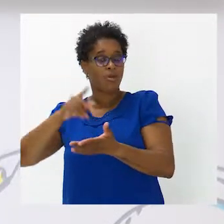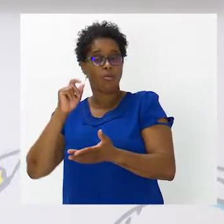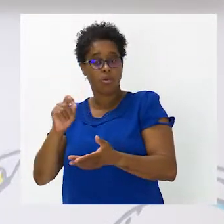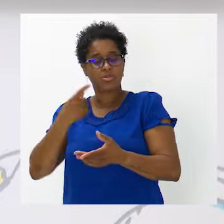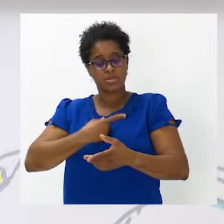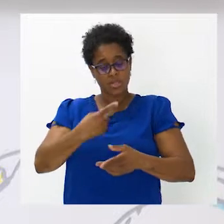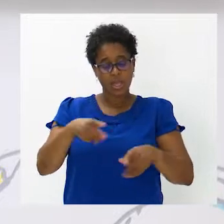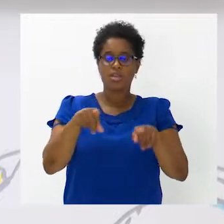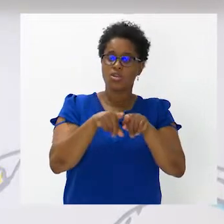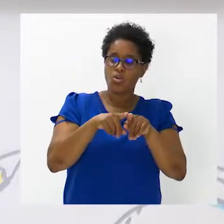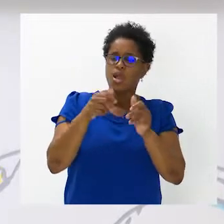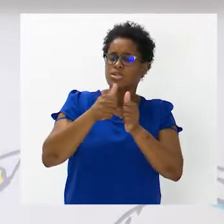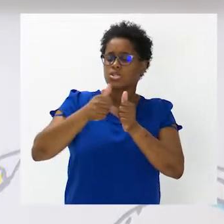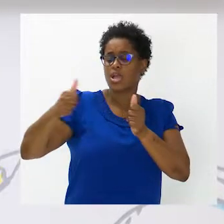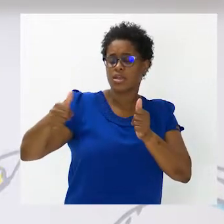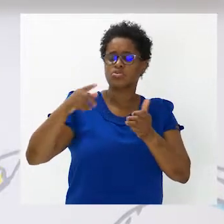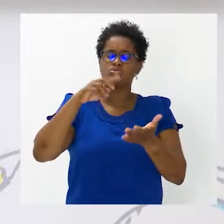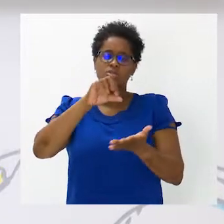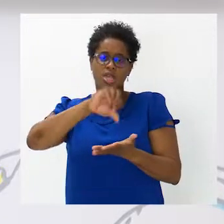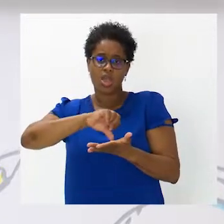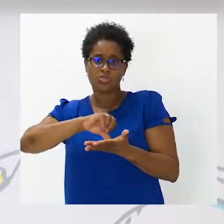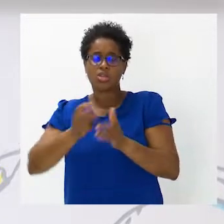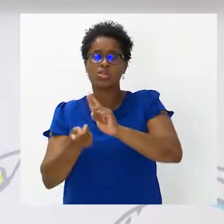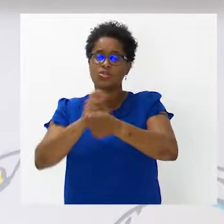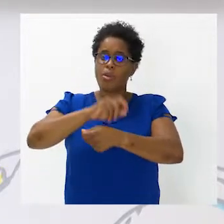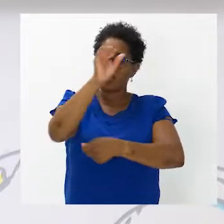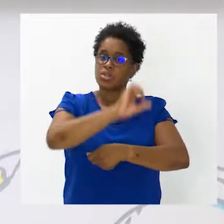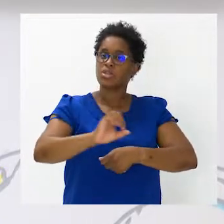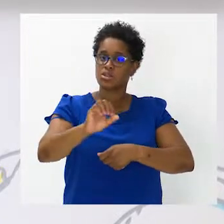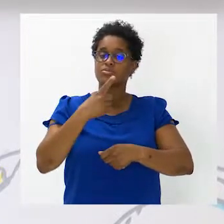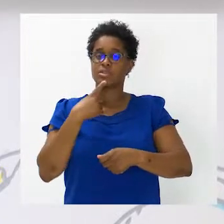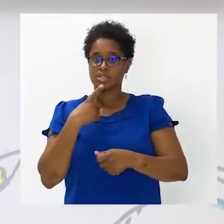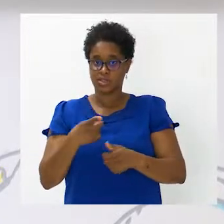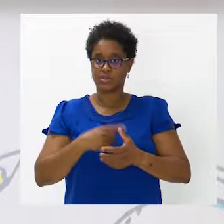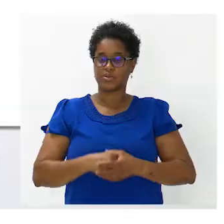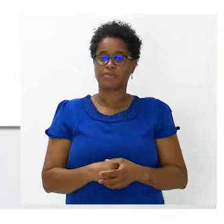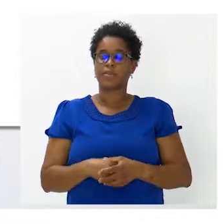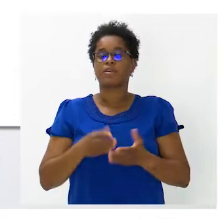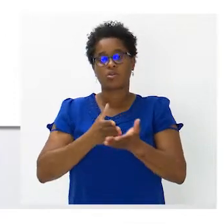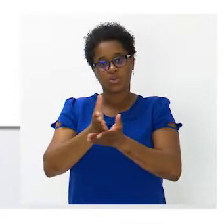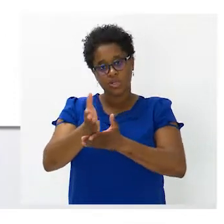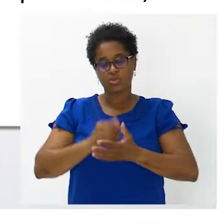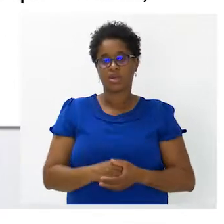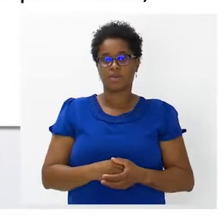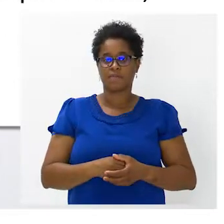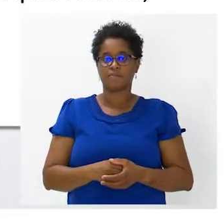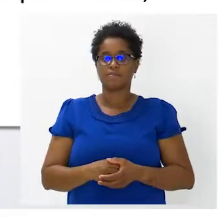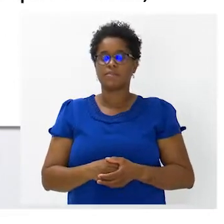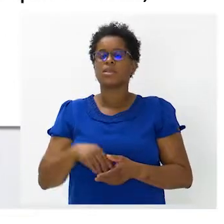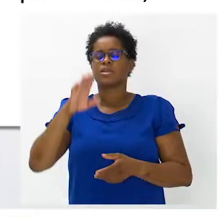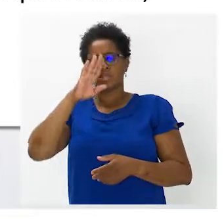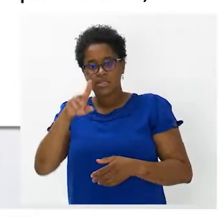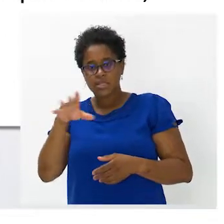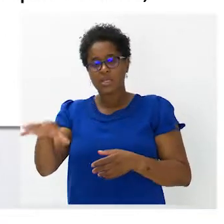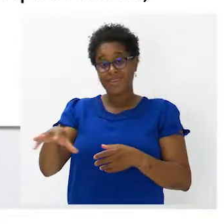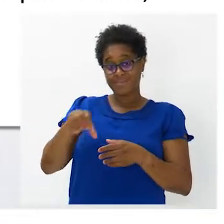mesma distância que vai do centro até o seu transformado. Percebidos? Prosseguindo. Se